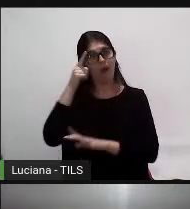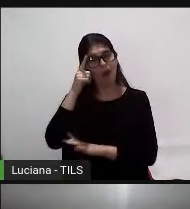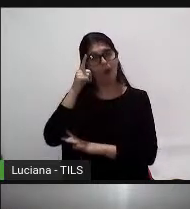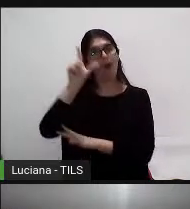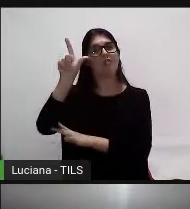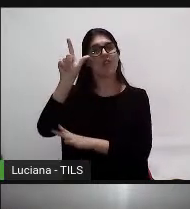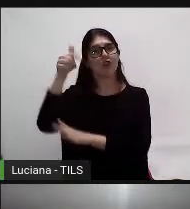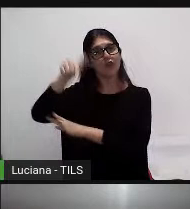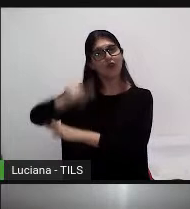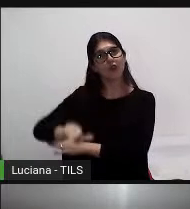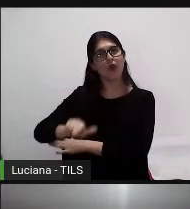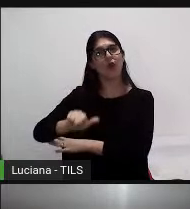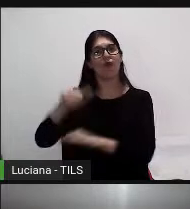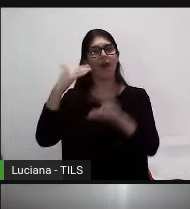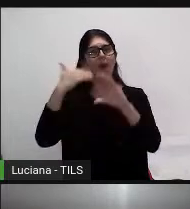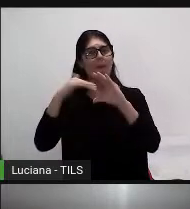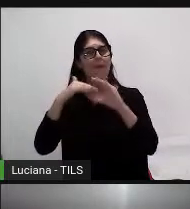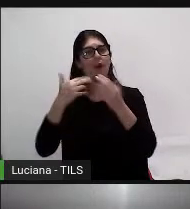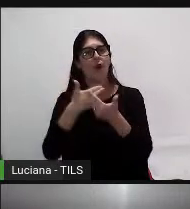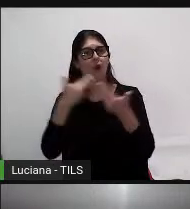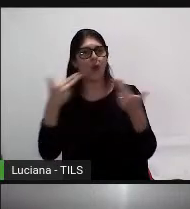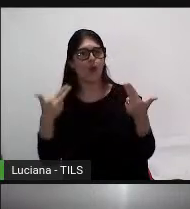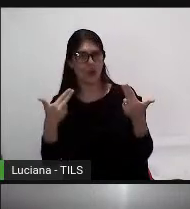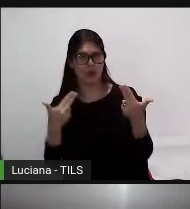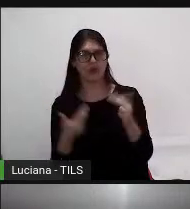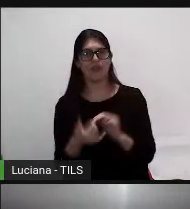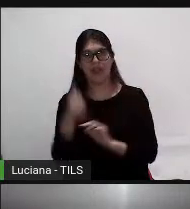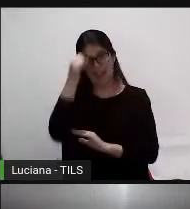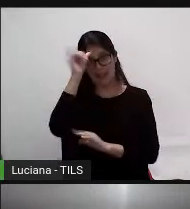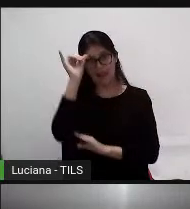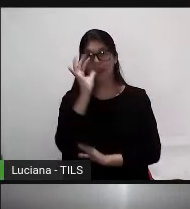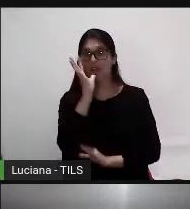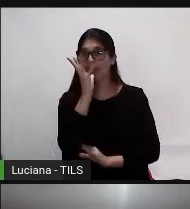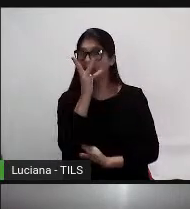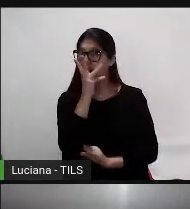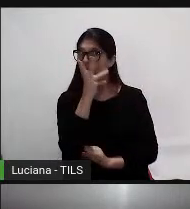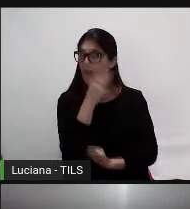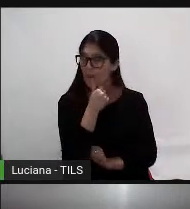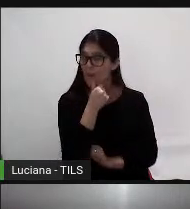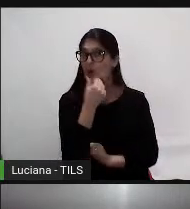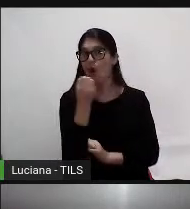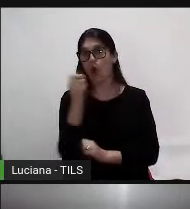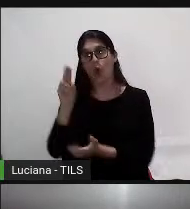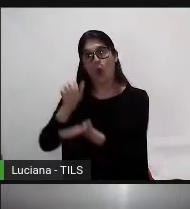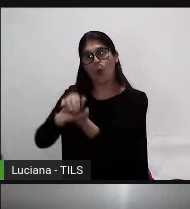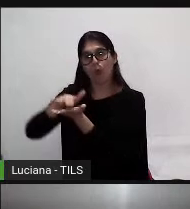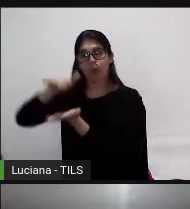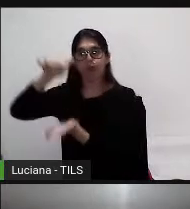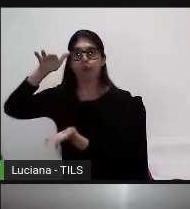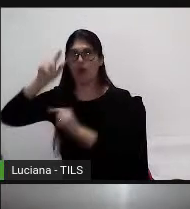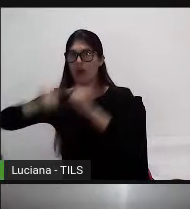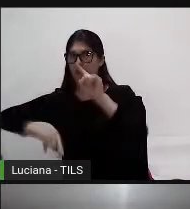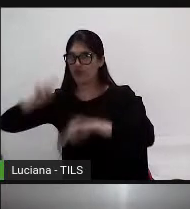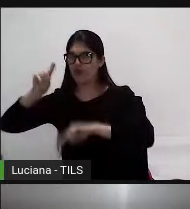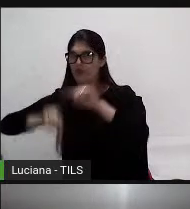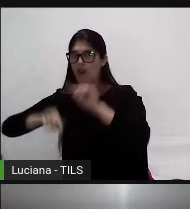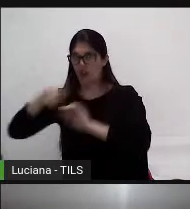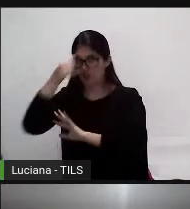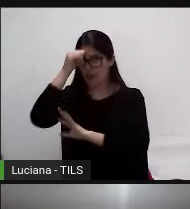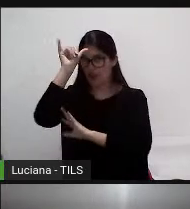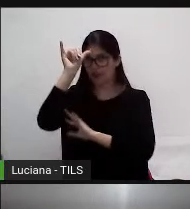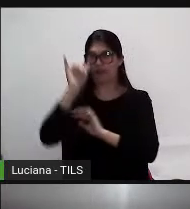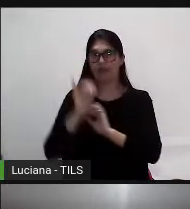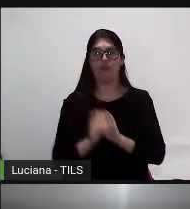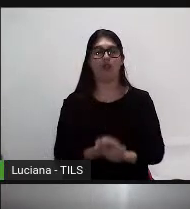e não demorando tanto a acessar os componentes, não acumular, talvez, atividades para esse momento inicial.